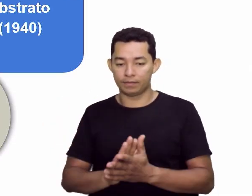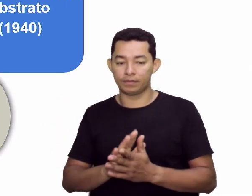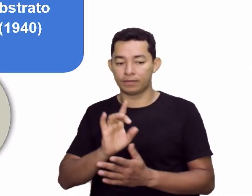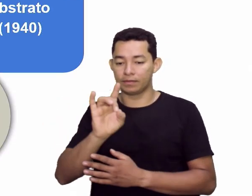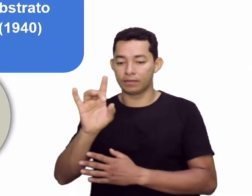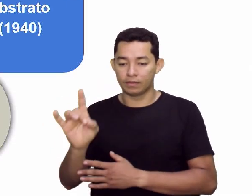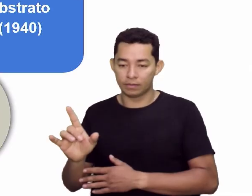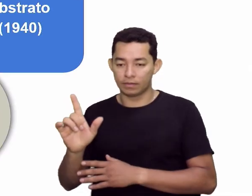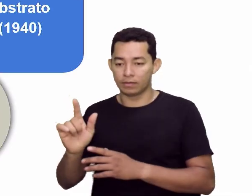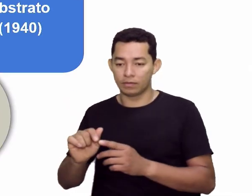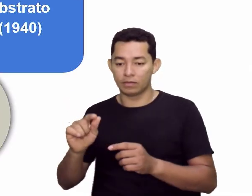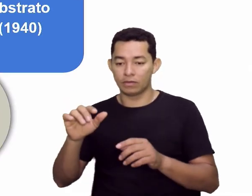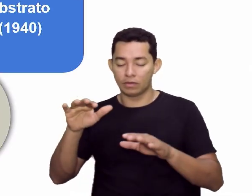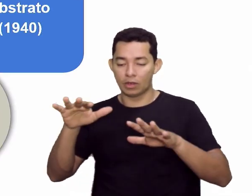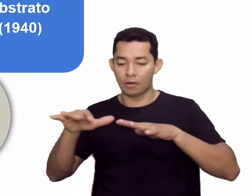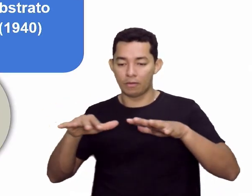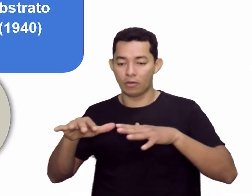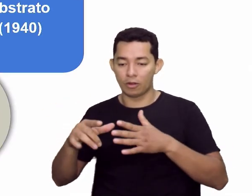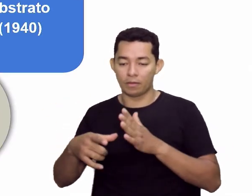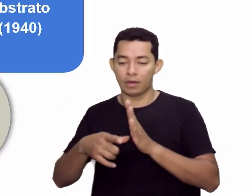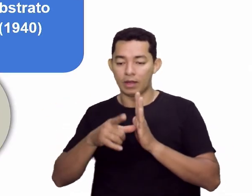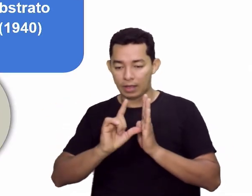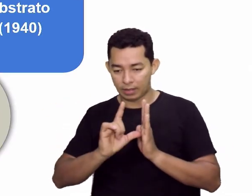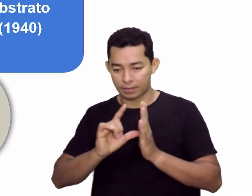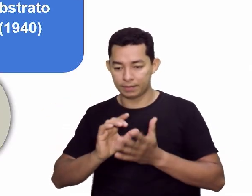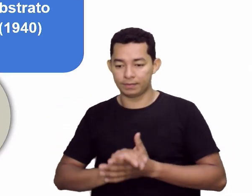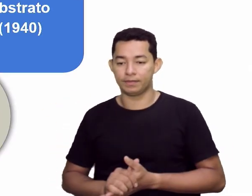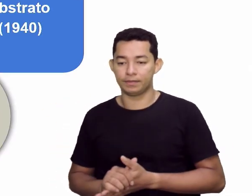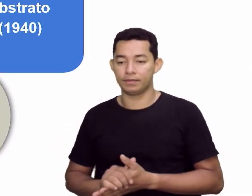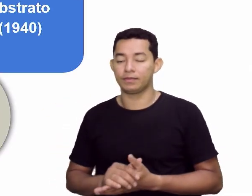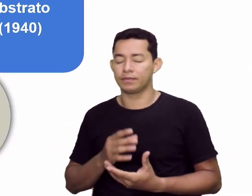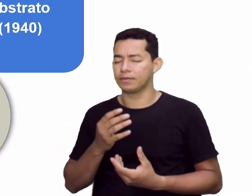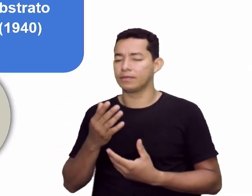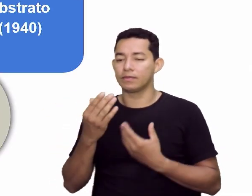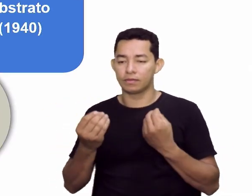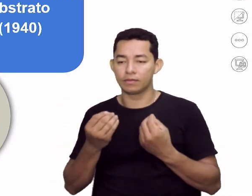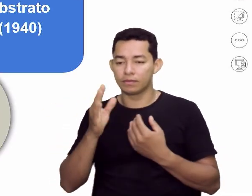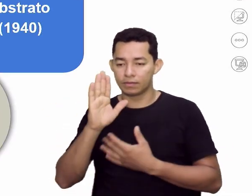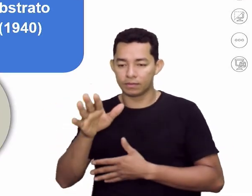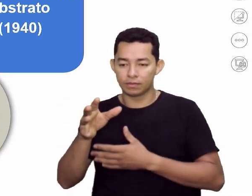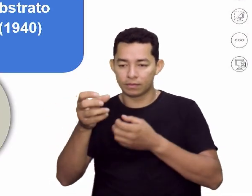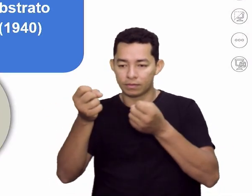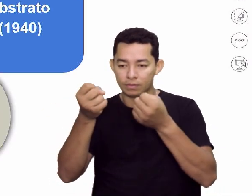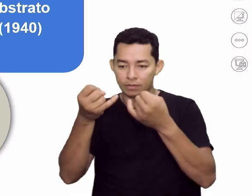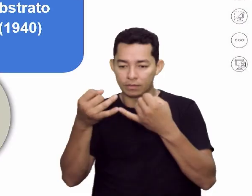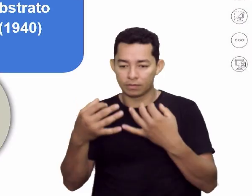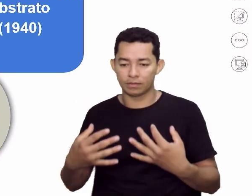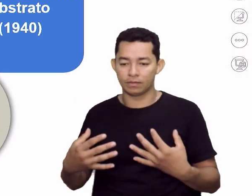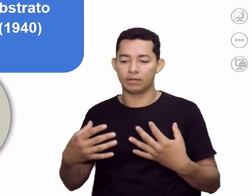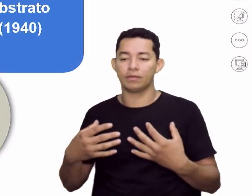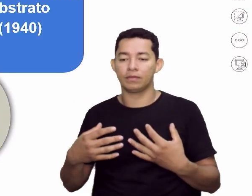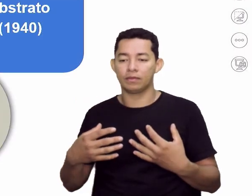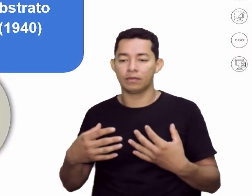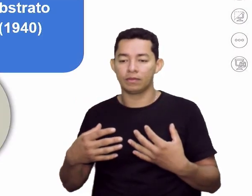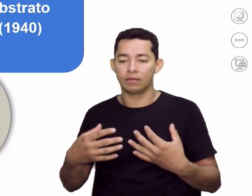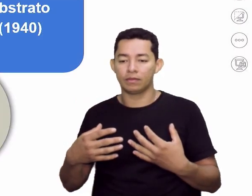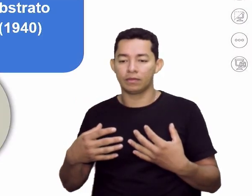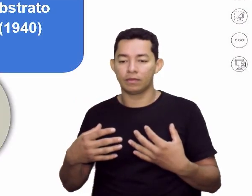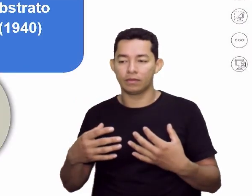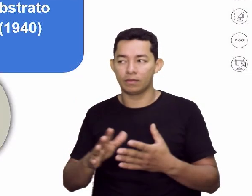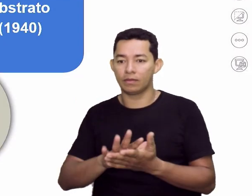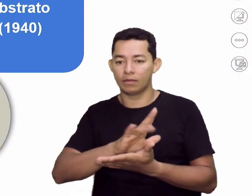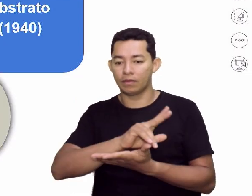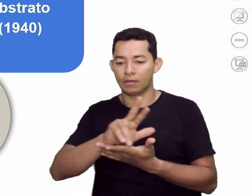do movimento anterior. Como eu já expliquei antes, né? Como eu já expliquei antes,